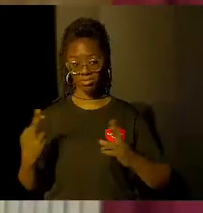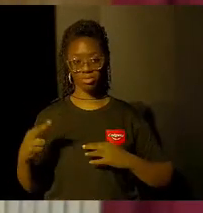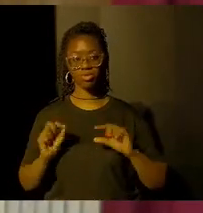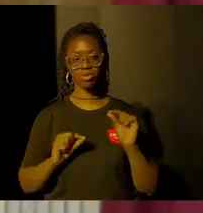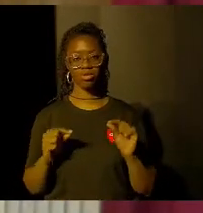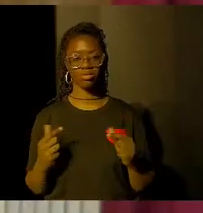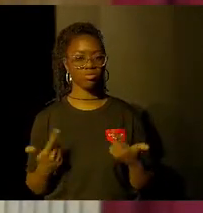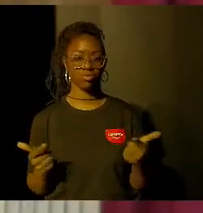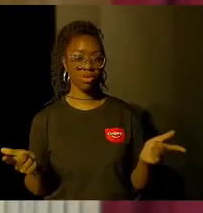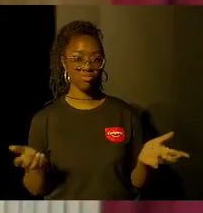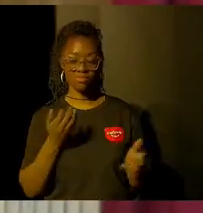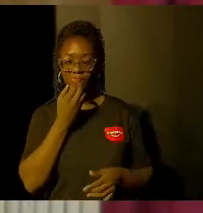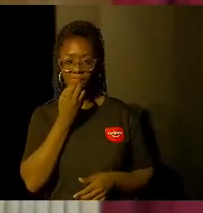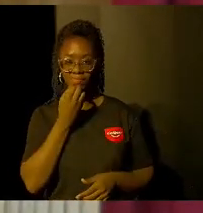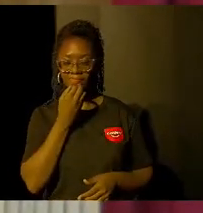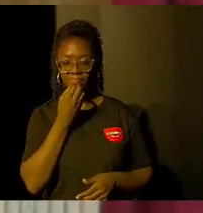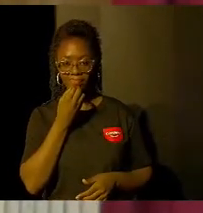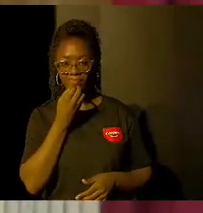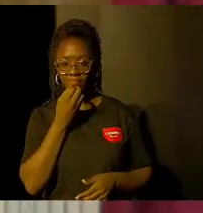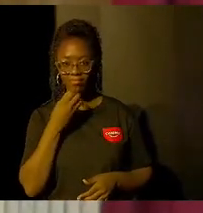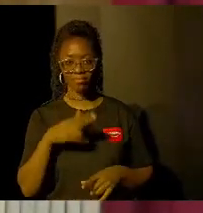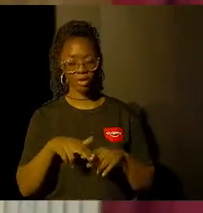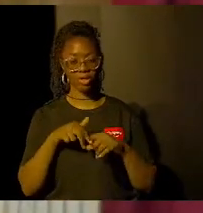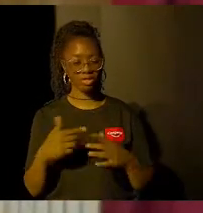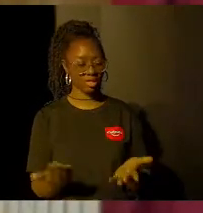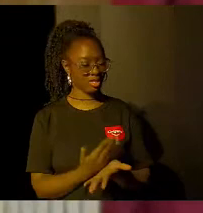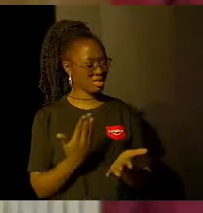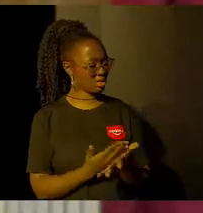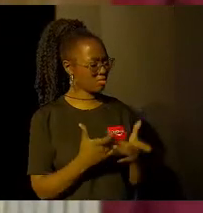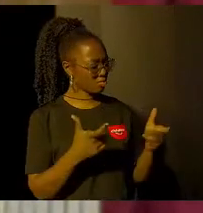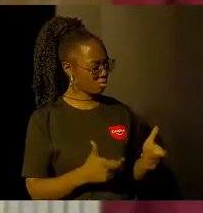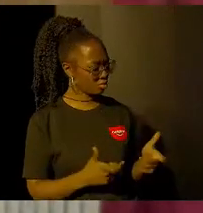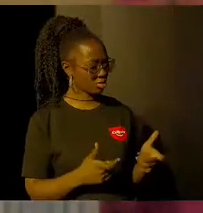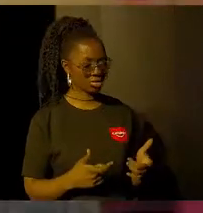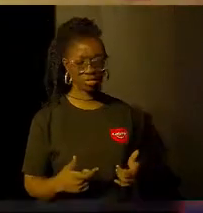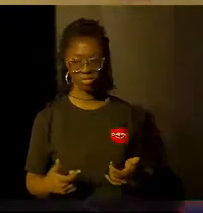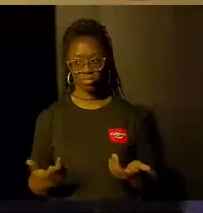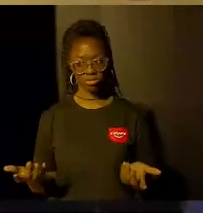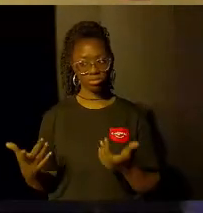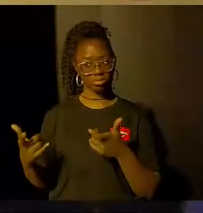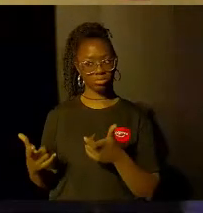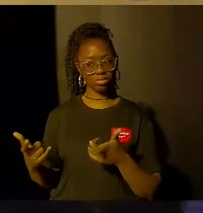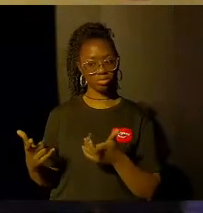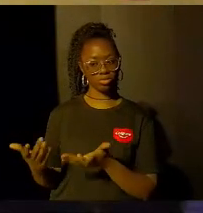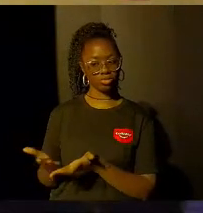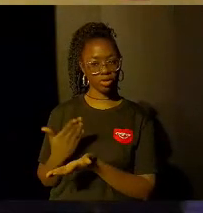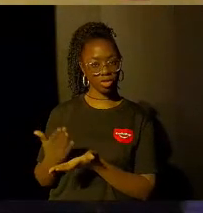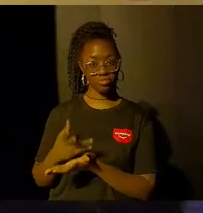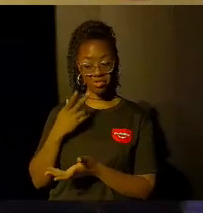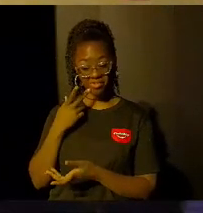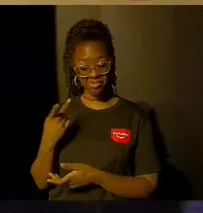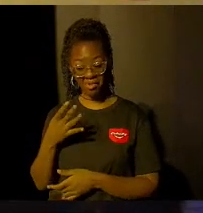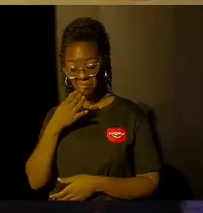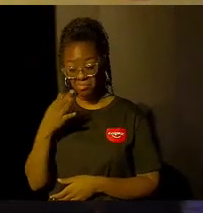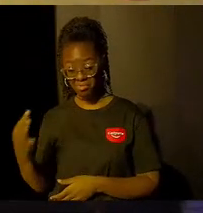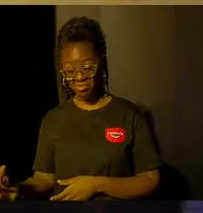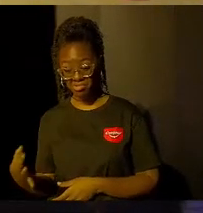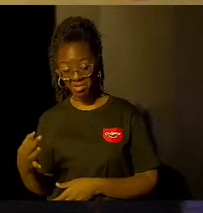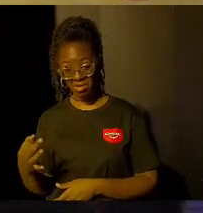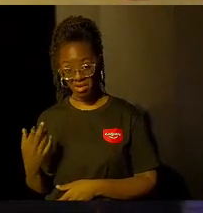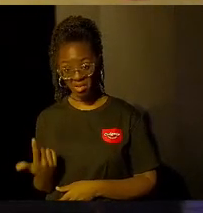não não existe porque eu pedia um livro eu falava Mas onde eu acho esse livro que conta outra versão e as pessoas